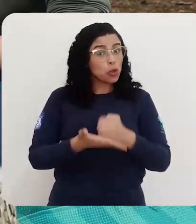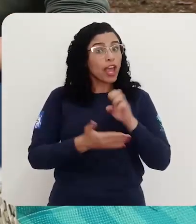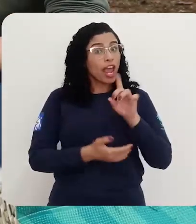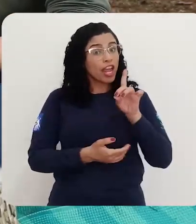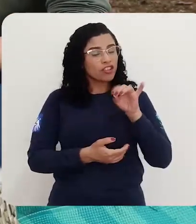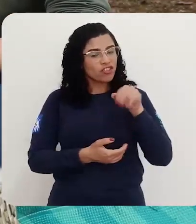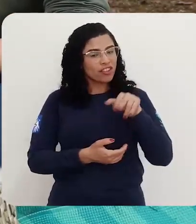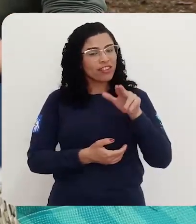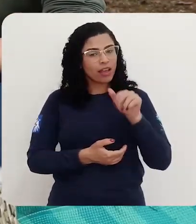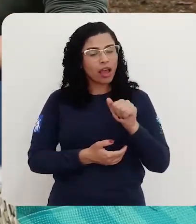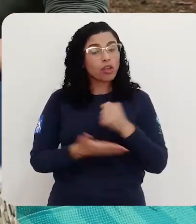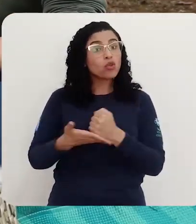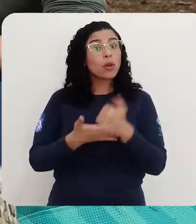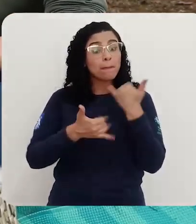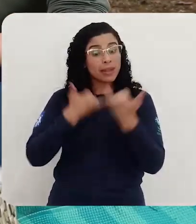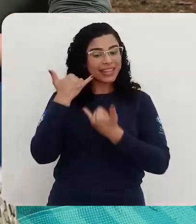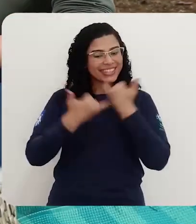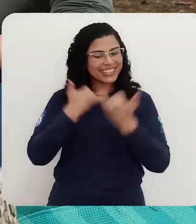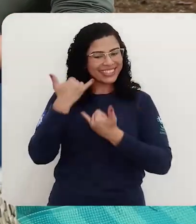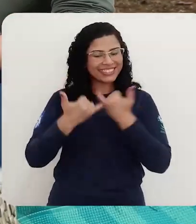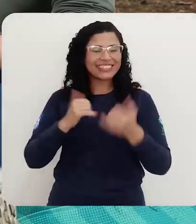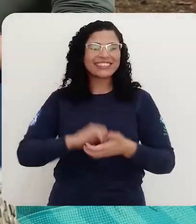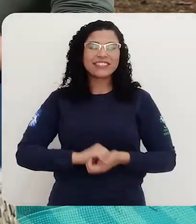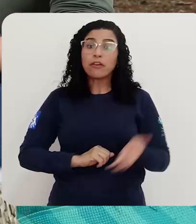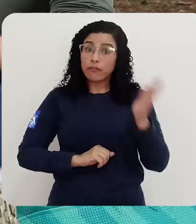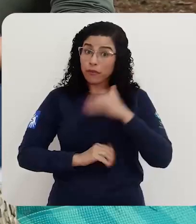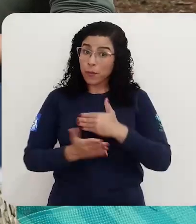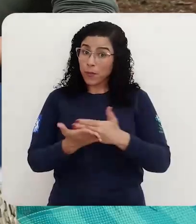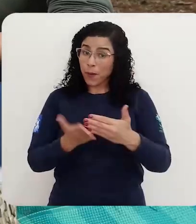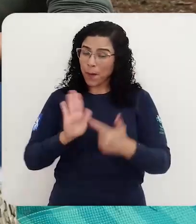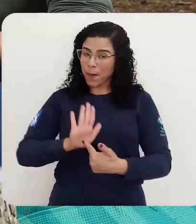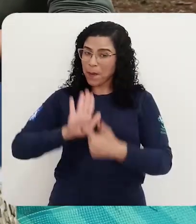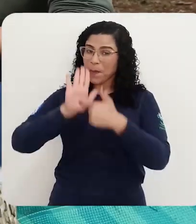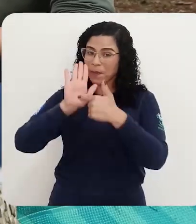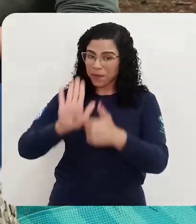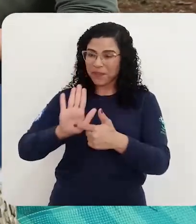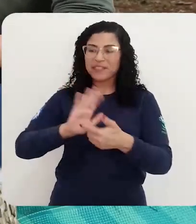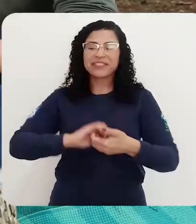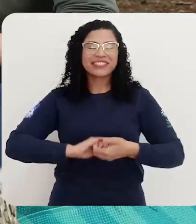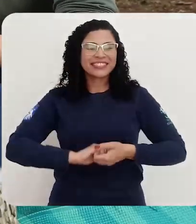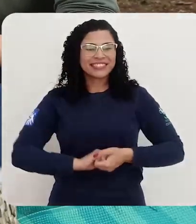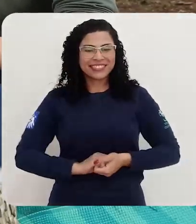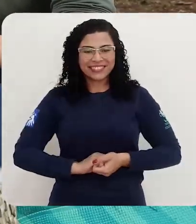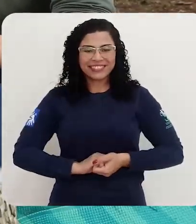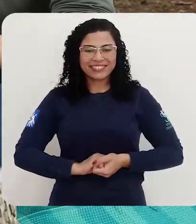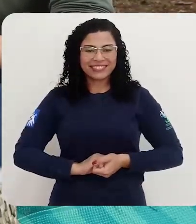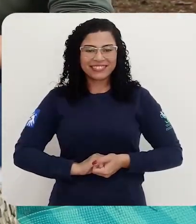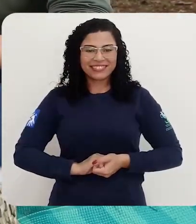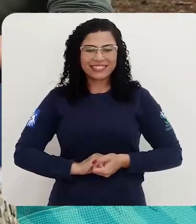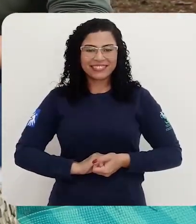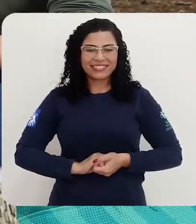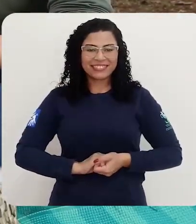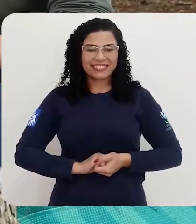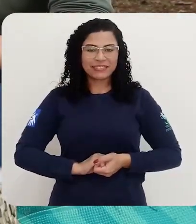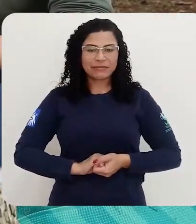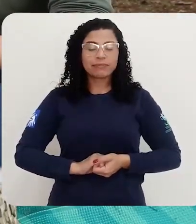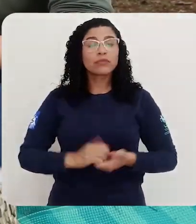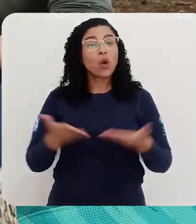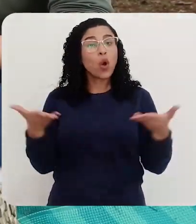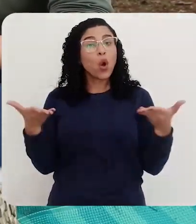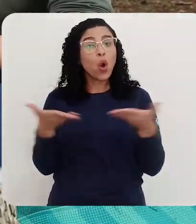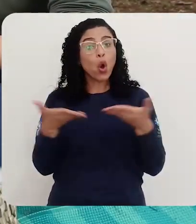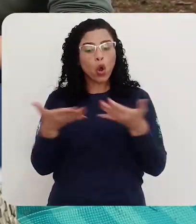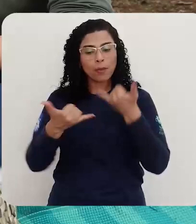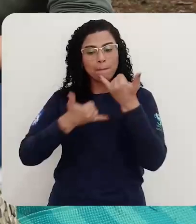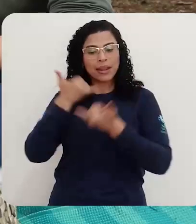Edna nos trouxe hoje, ela também trouxe uma brincadeira, né? Sim. Vamos lá para a gente É promover. O jogo da onça. A gente vai